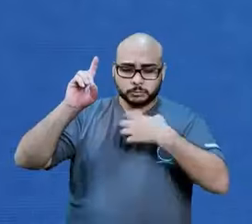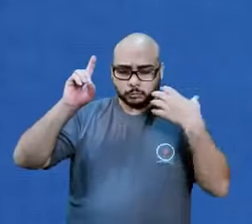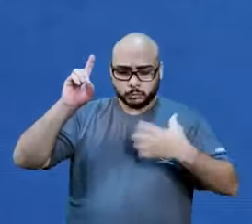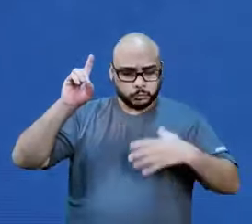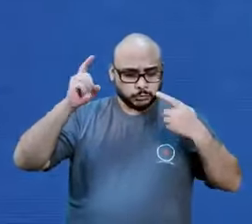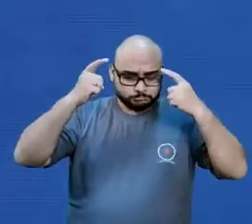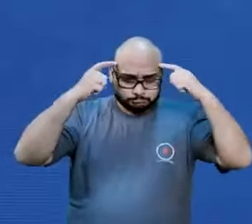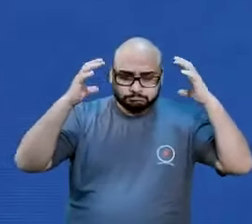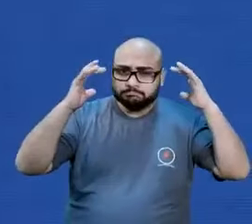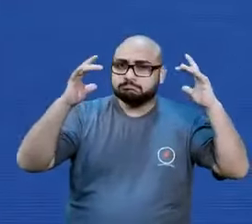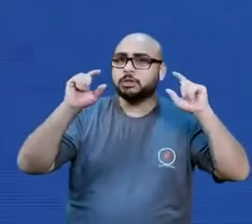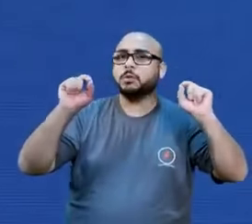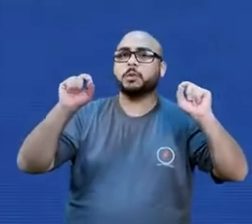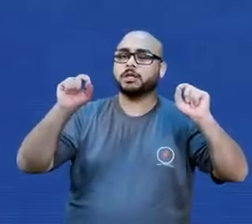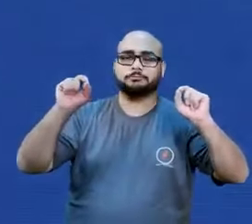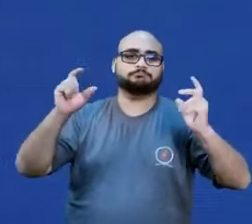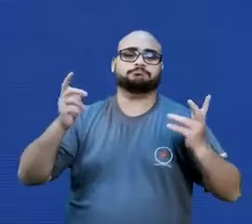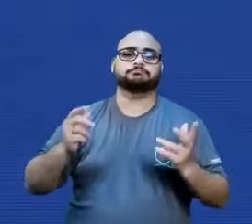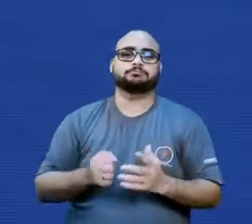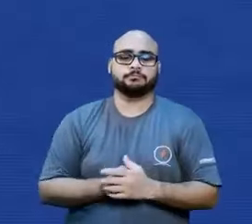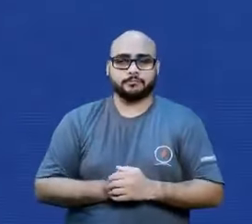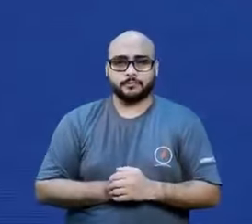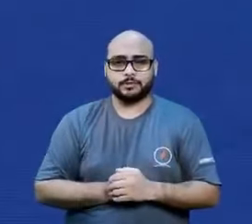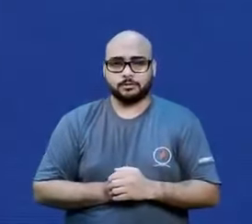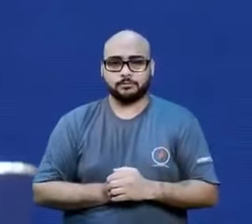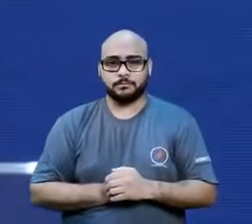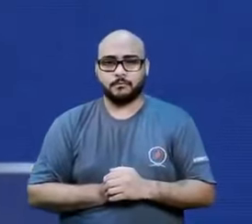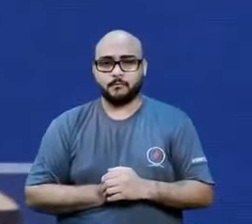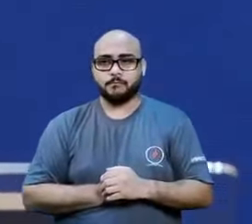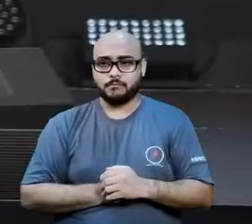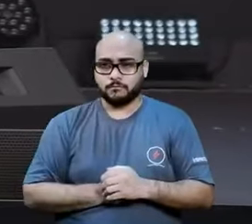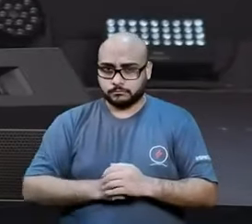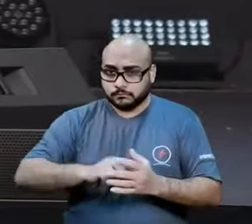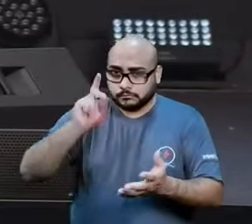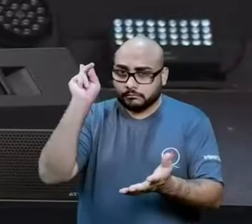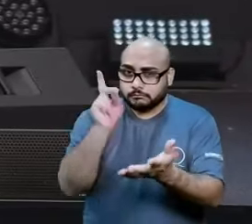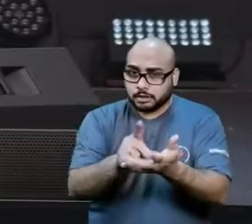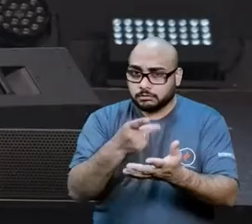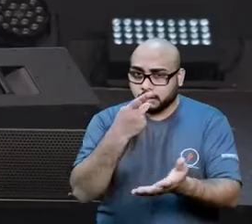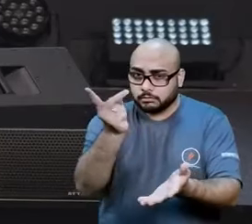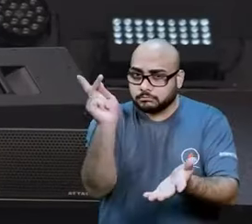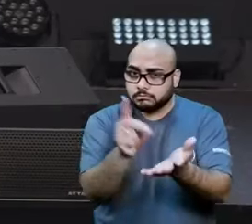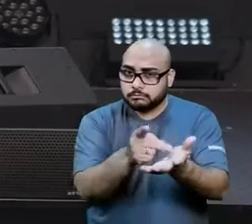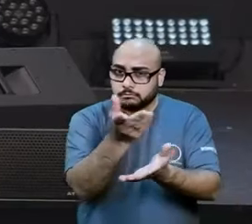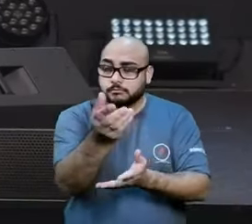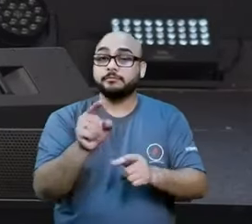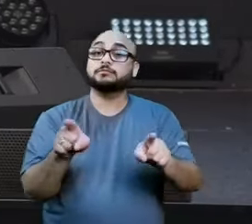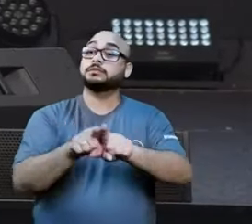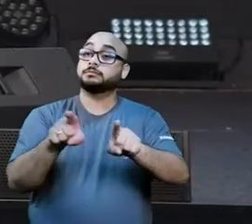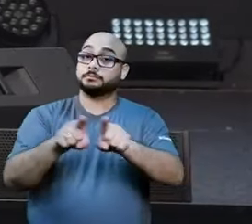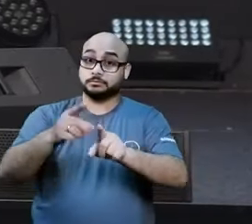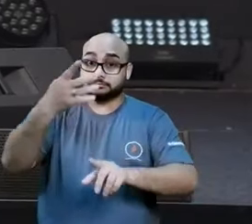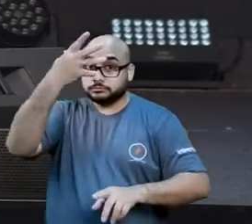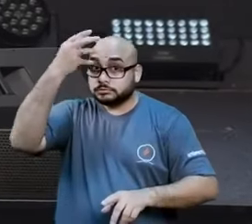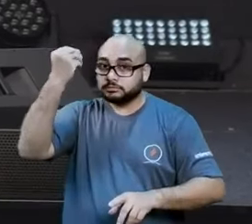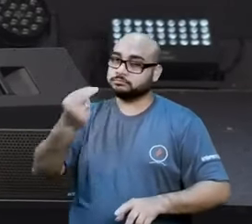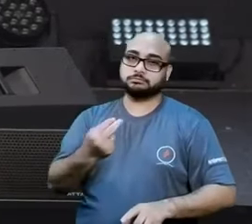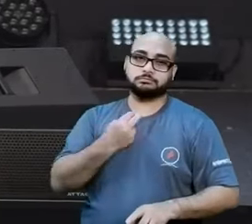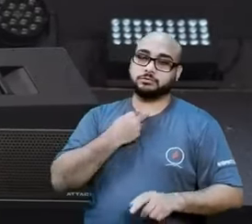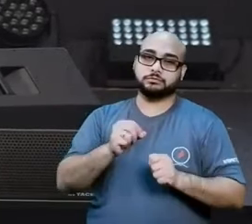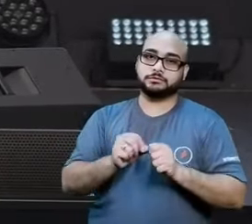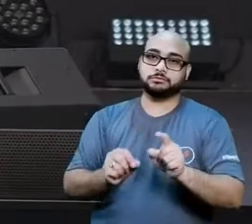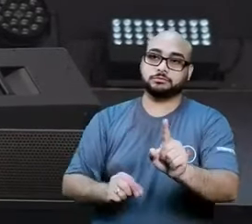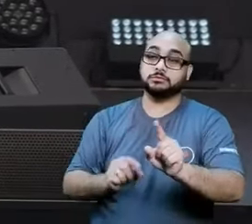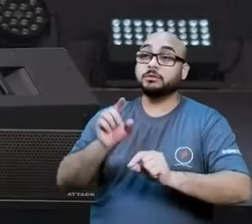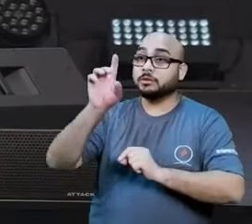palavra que encaixe a dimensão do amor de Deus isso é uma verdade mas também não esqueça que Deus também é justiça